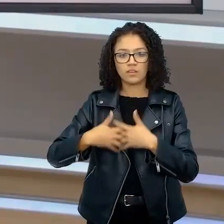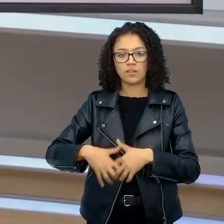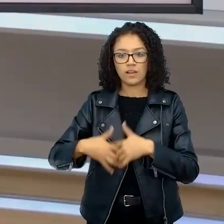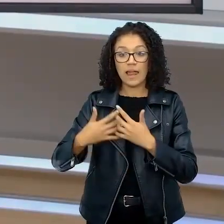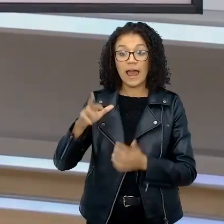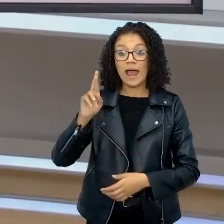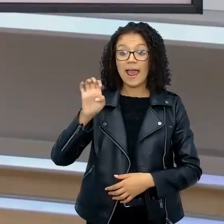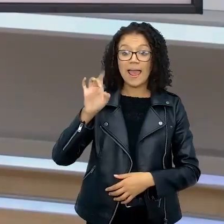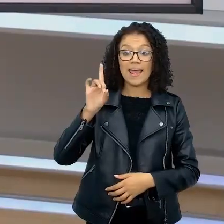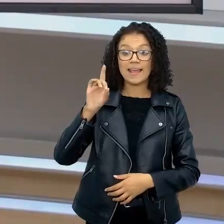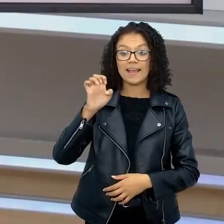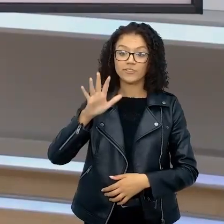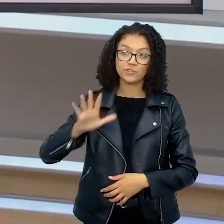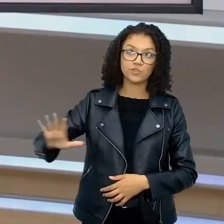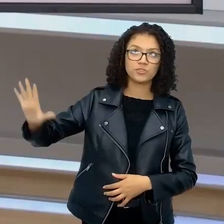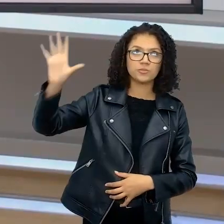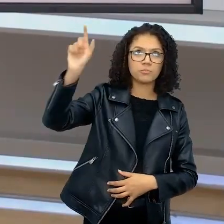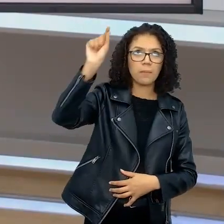proteção que vão